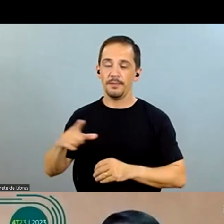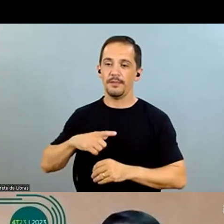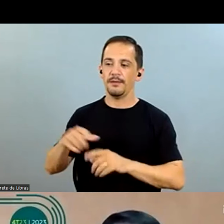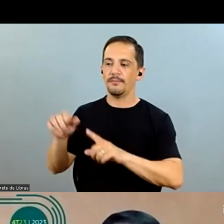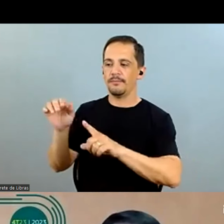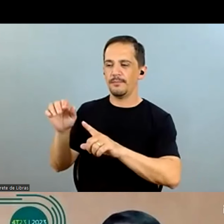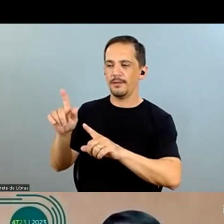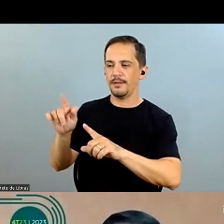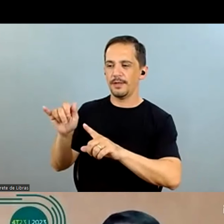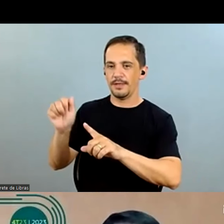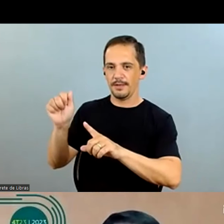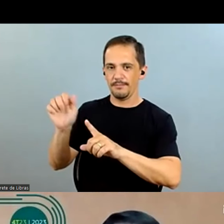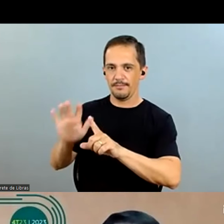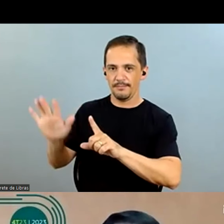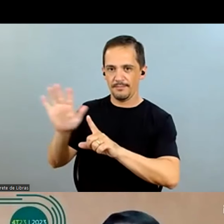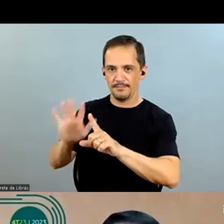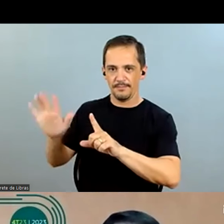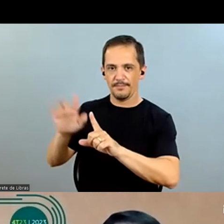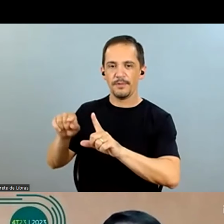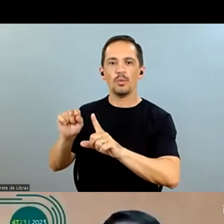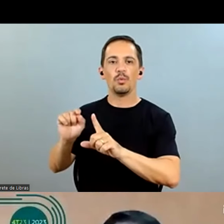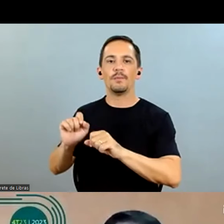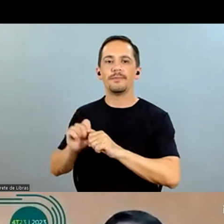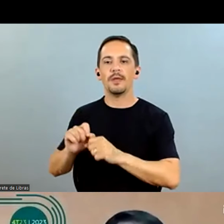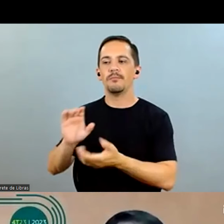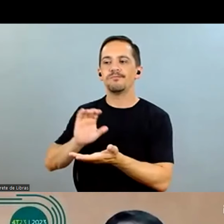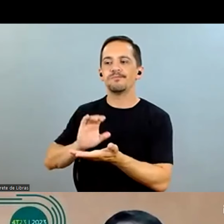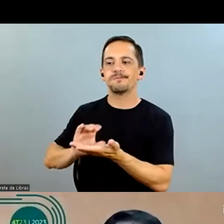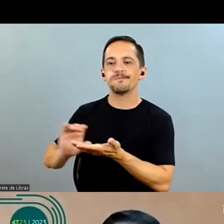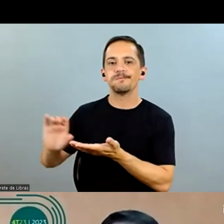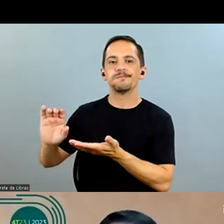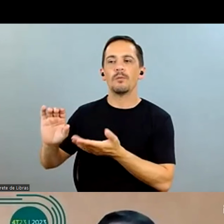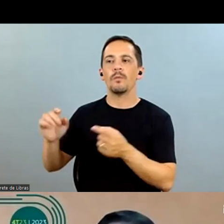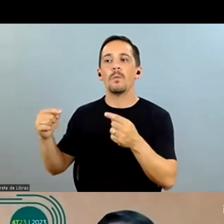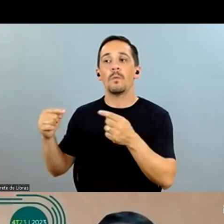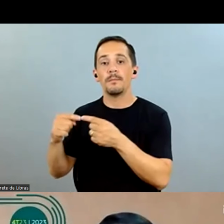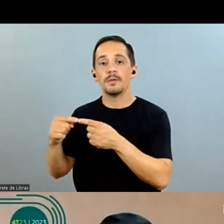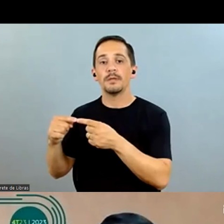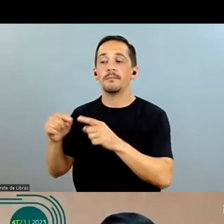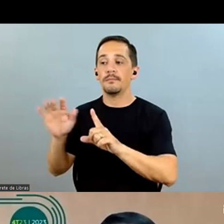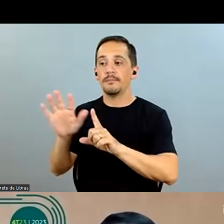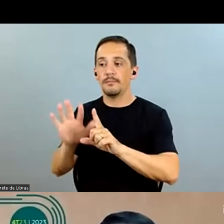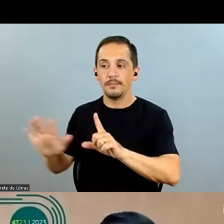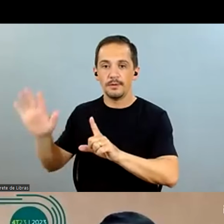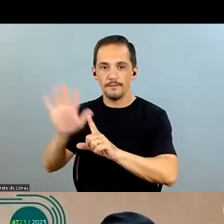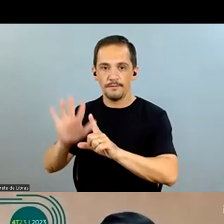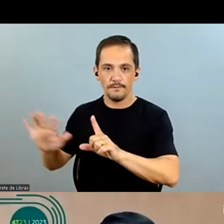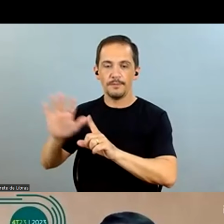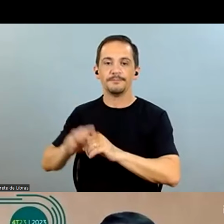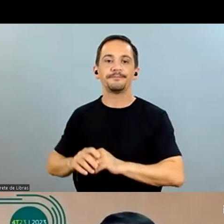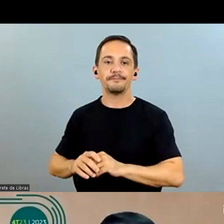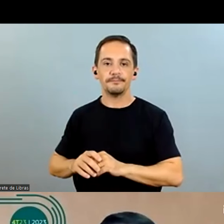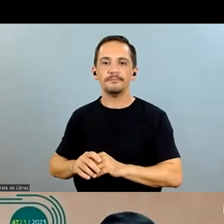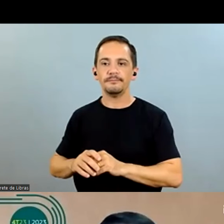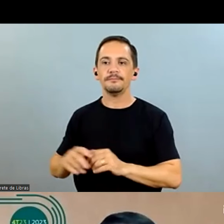né a plataforma Gaia são investimentos realizados na plataforma atual da Irani nas plantas atuais da empresa